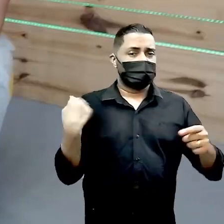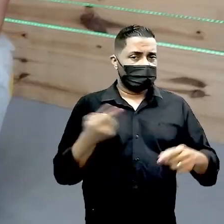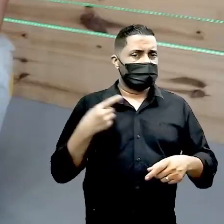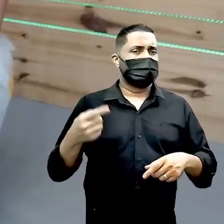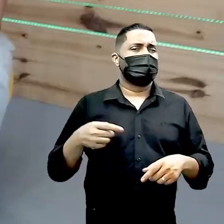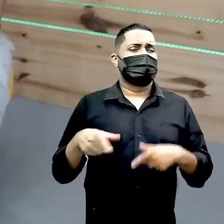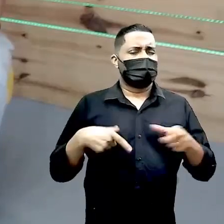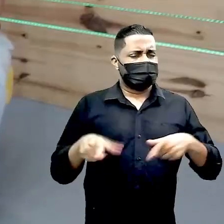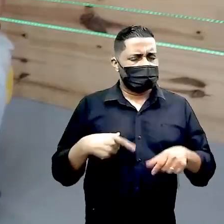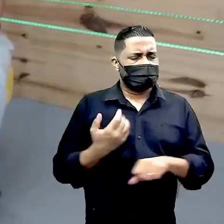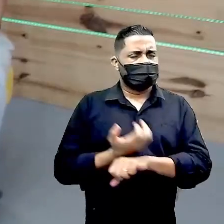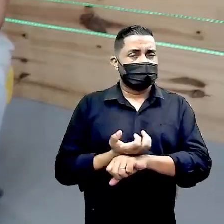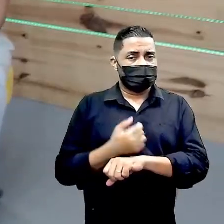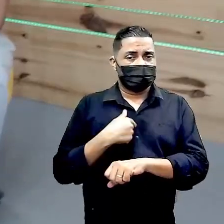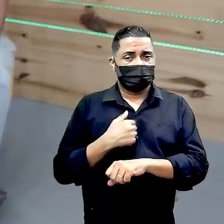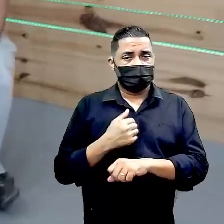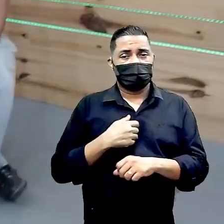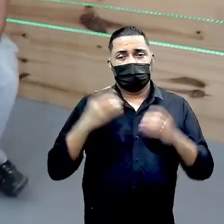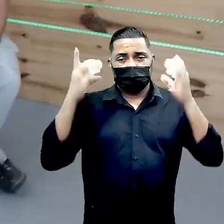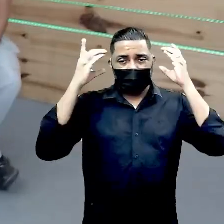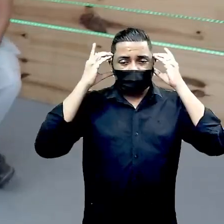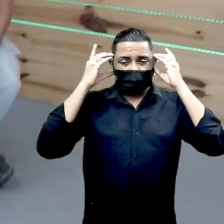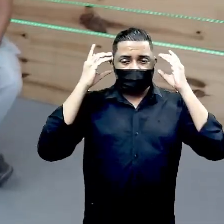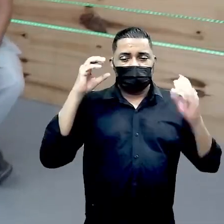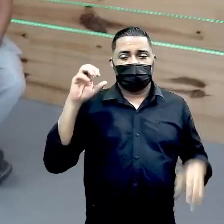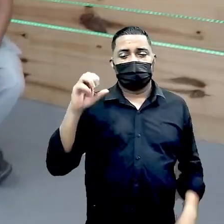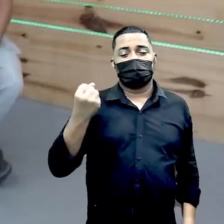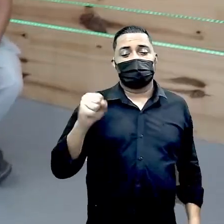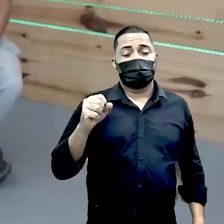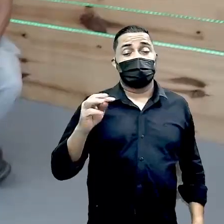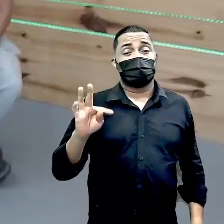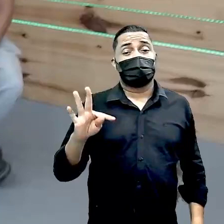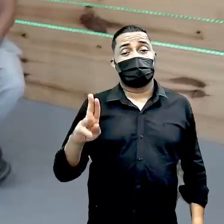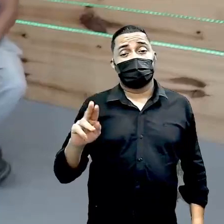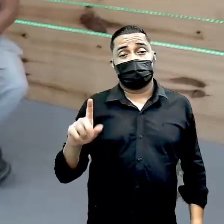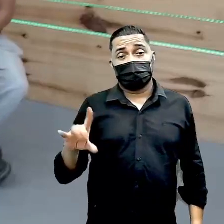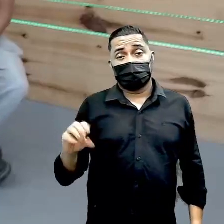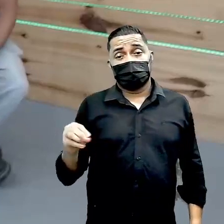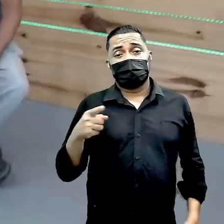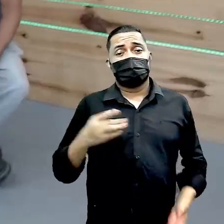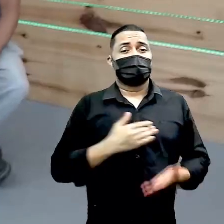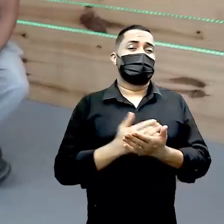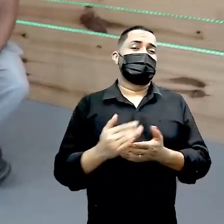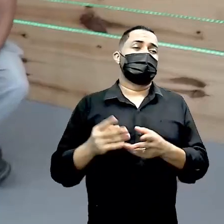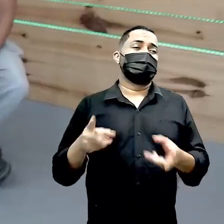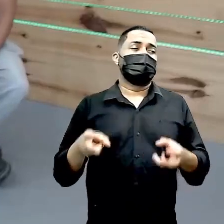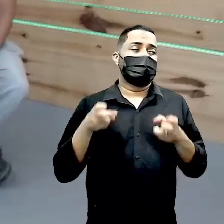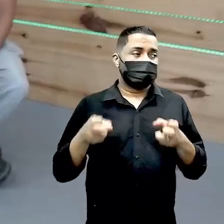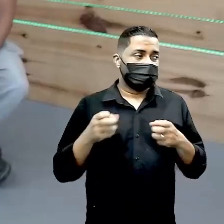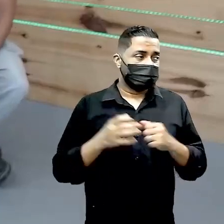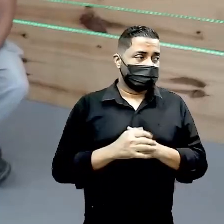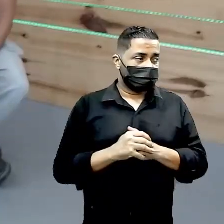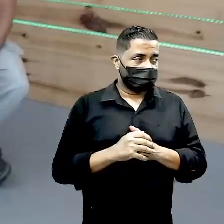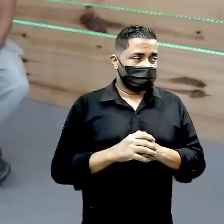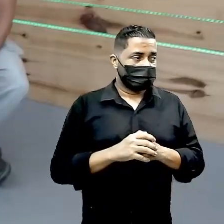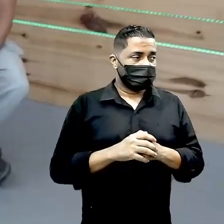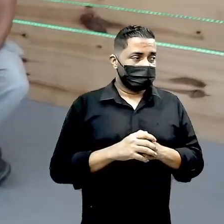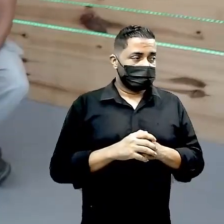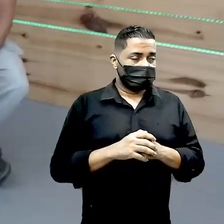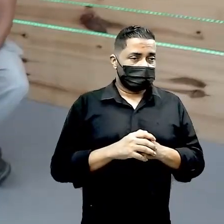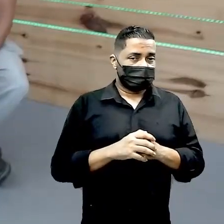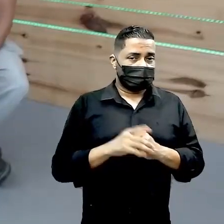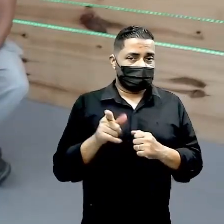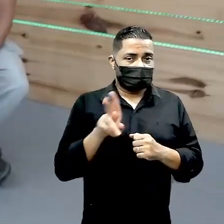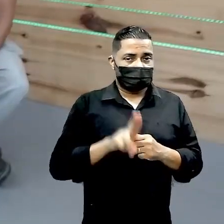minha disciplina com o Android Studio, que vocês começam a perceber que quando